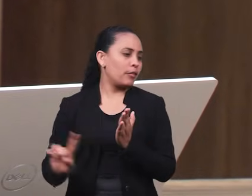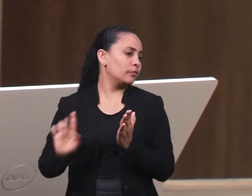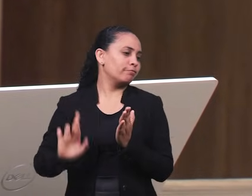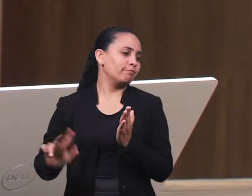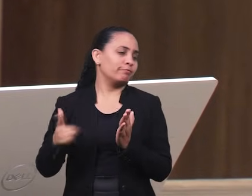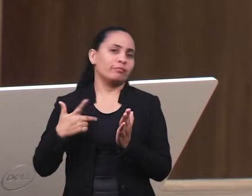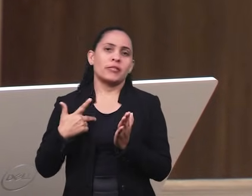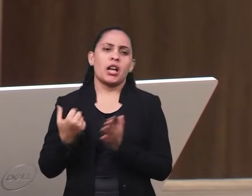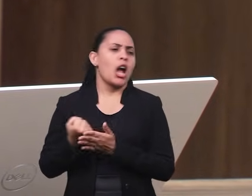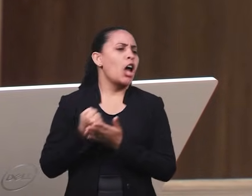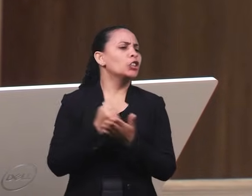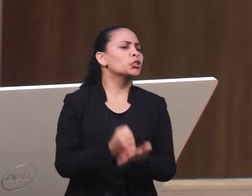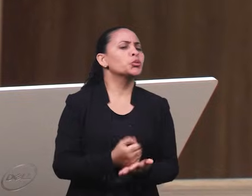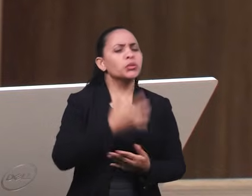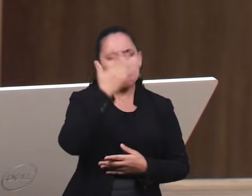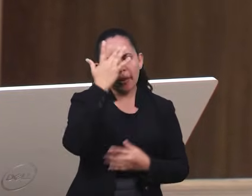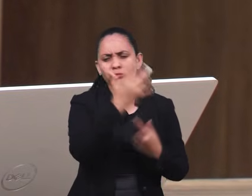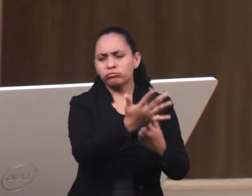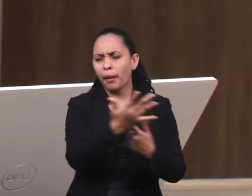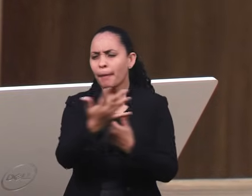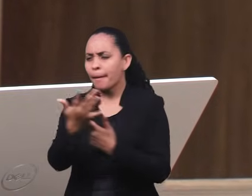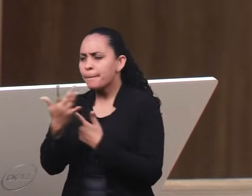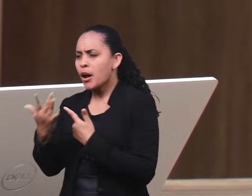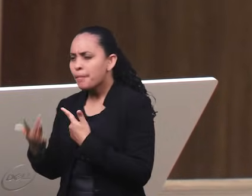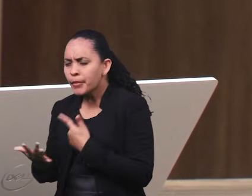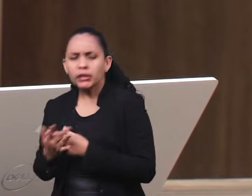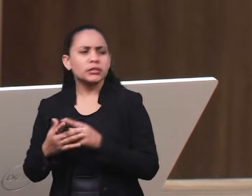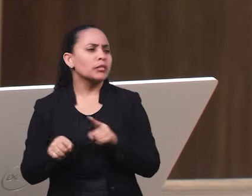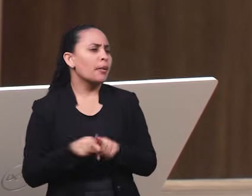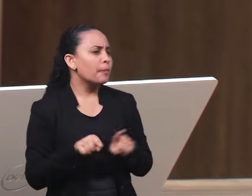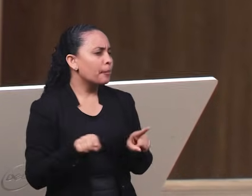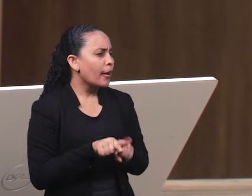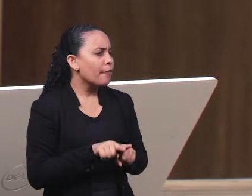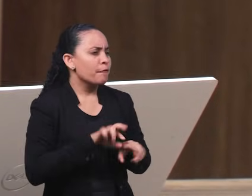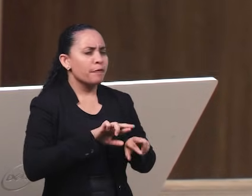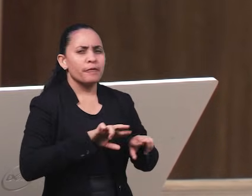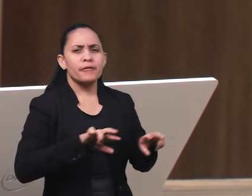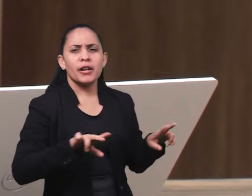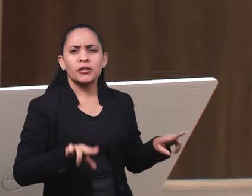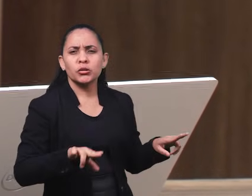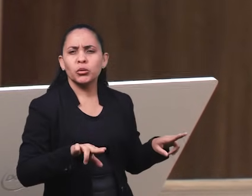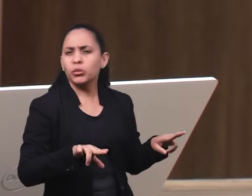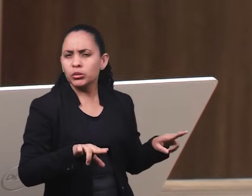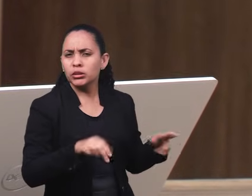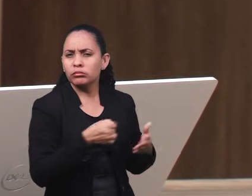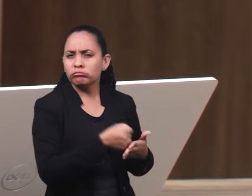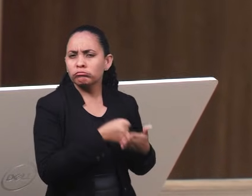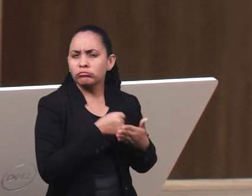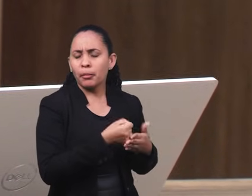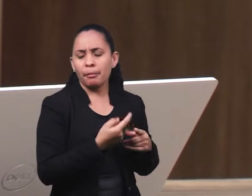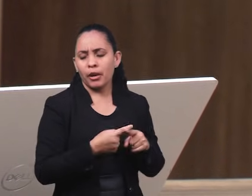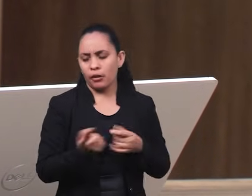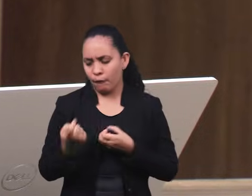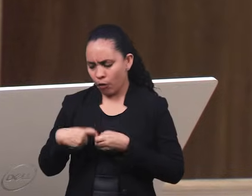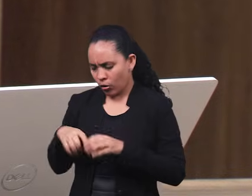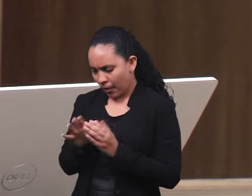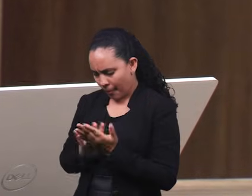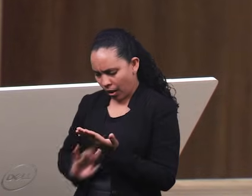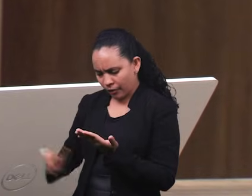palavra mais. É autoajuda, é tantas coisas, é coach, evangelho coach, é tantas coisas. Mas o retorno à